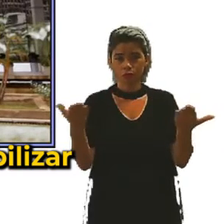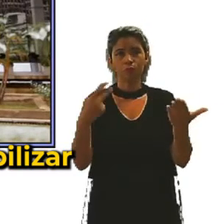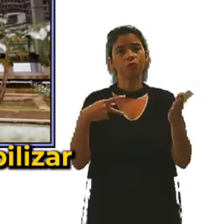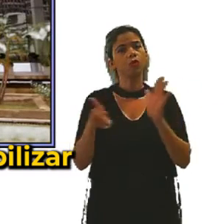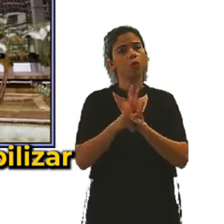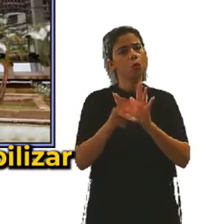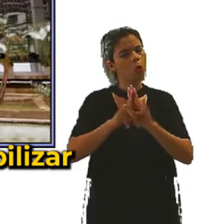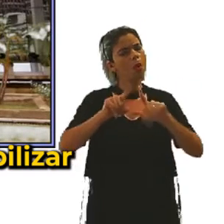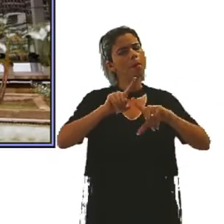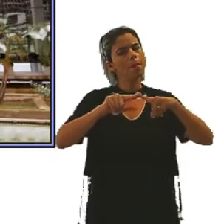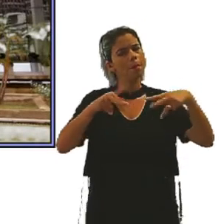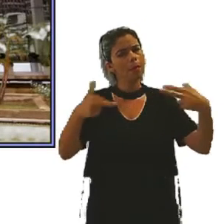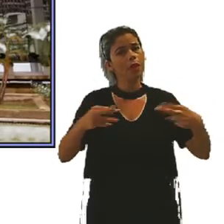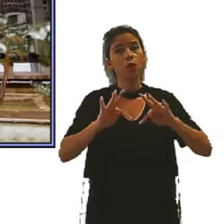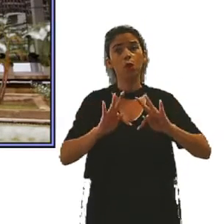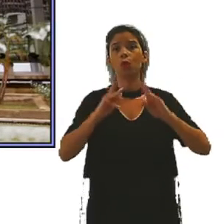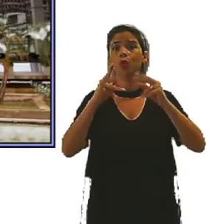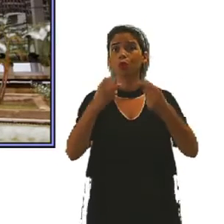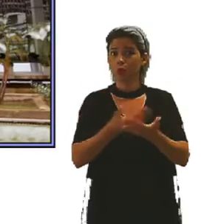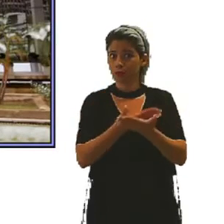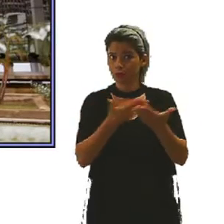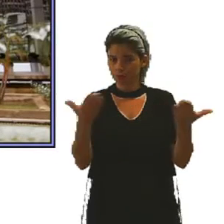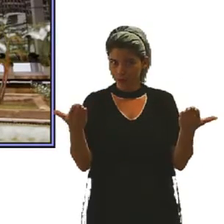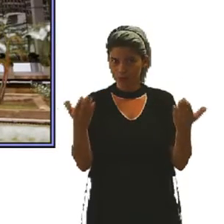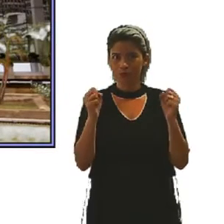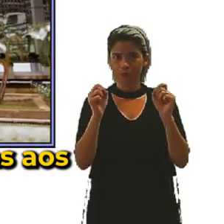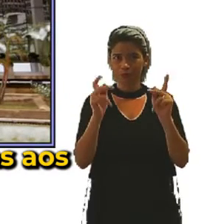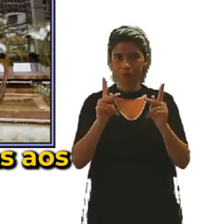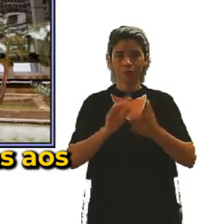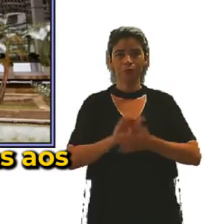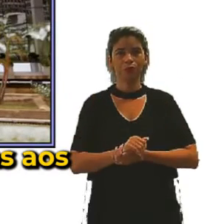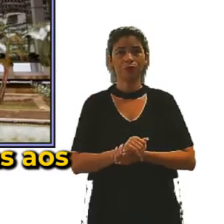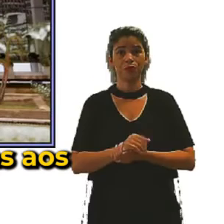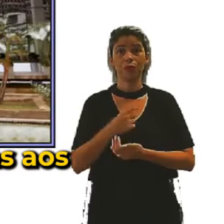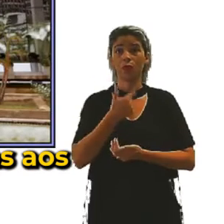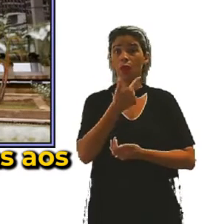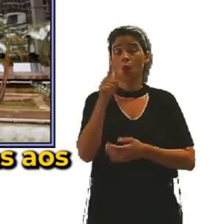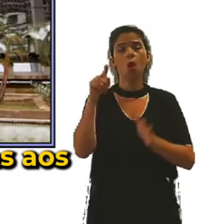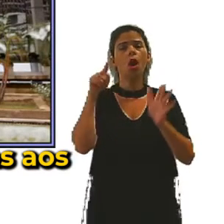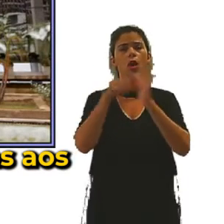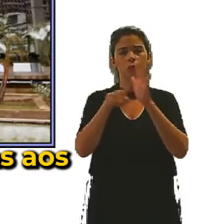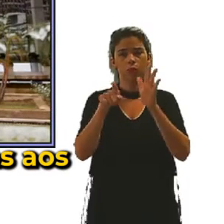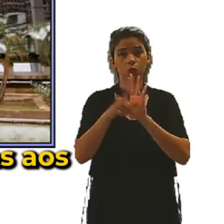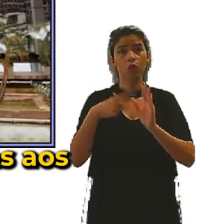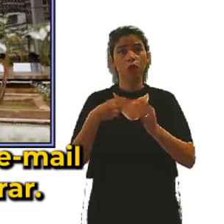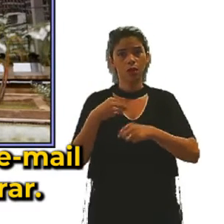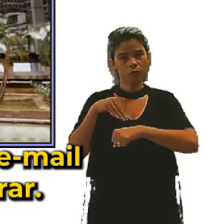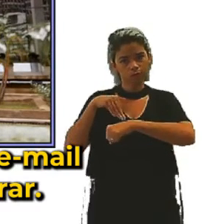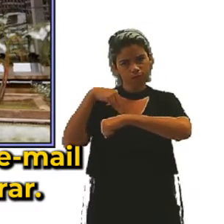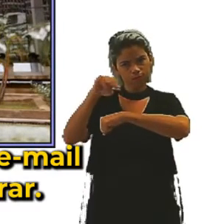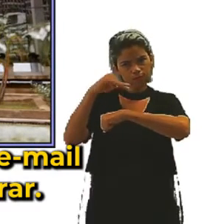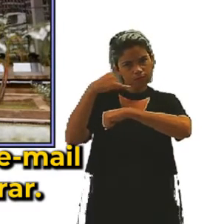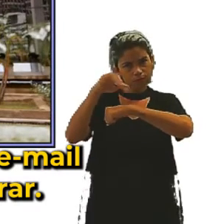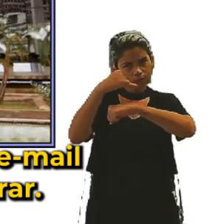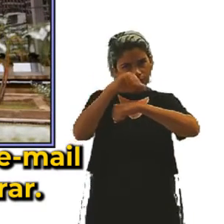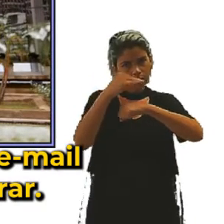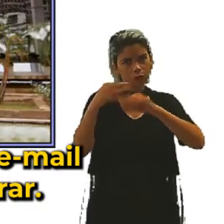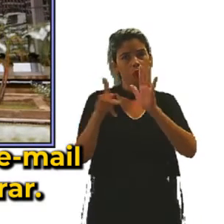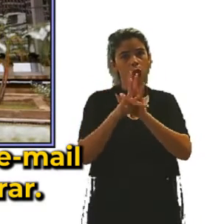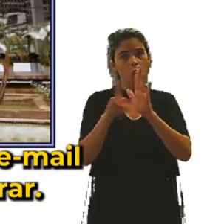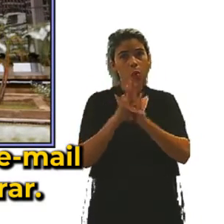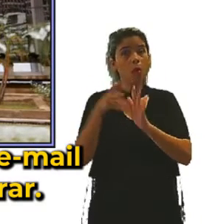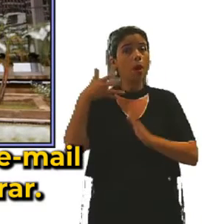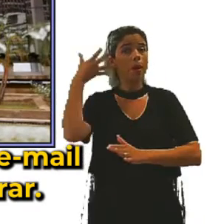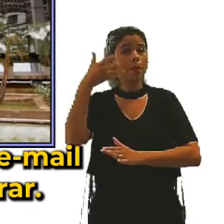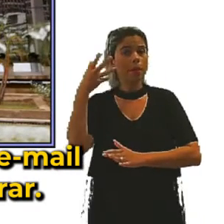a todos o material, né? As demais perguntas serão encaminhadas aos palestrantes e eles vão responder